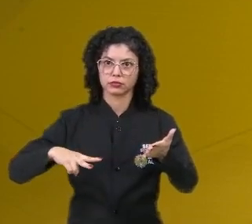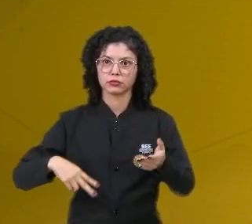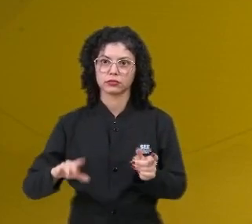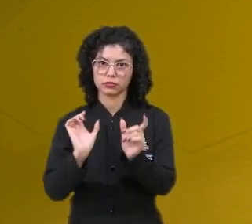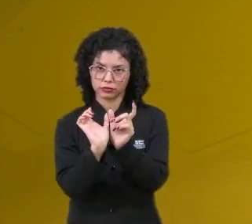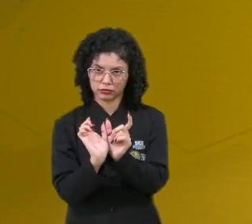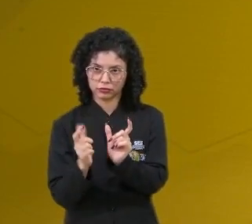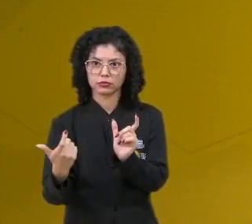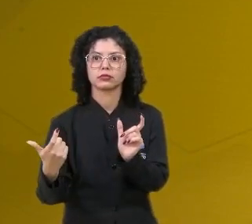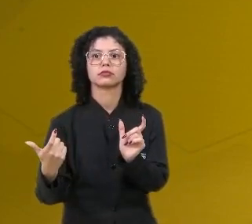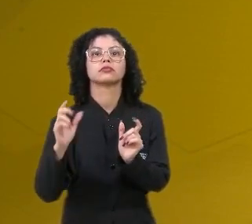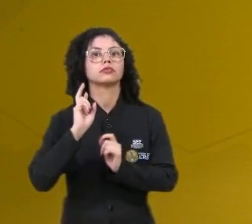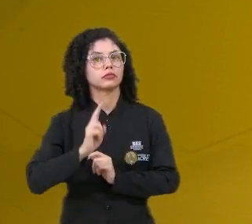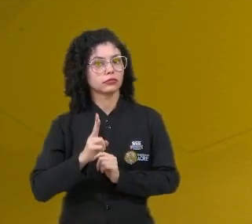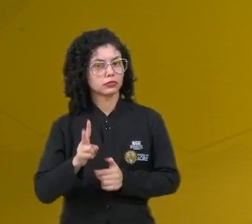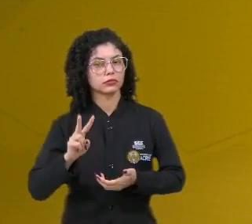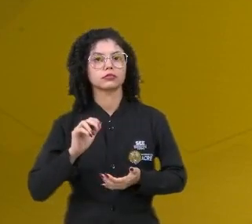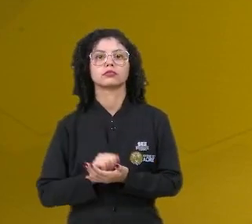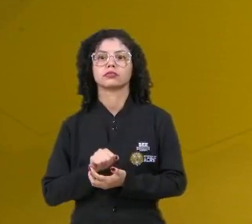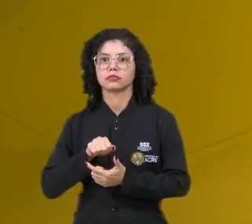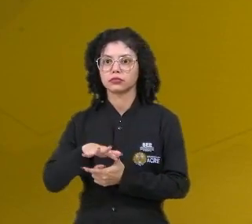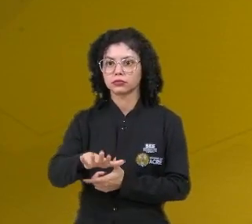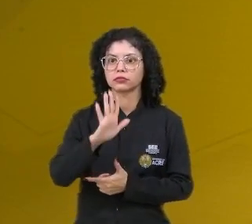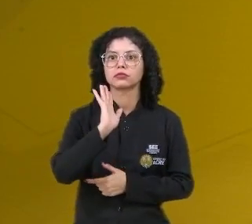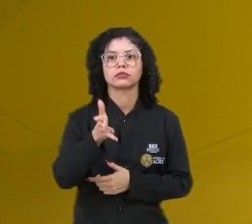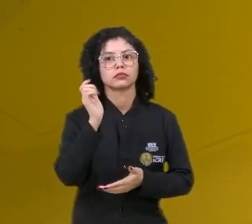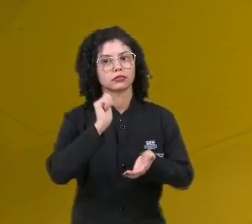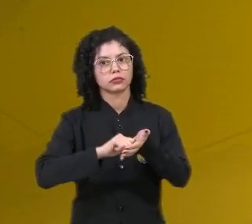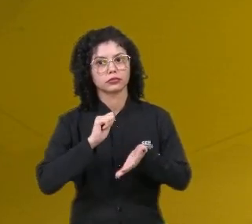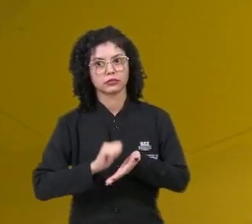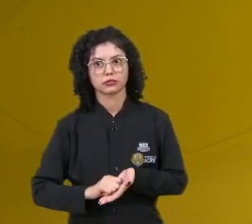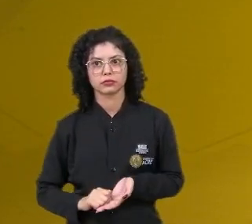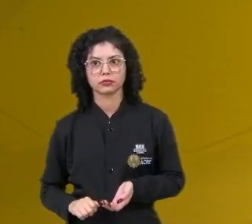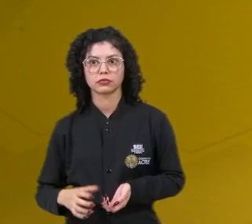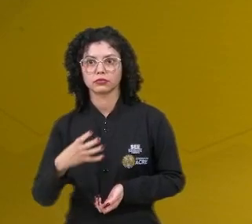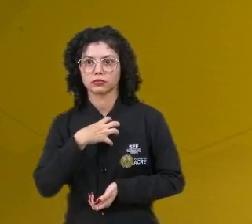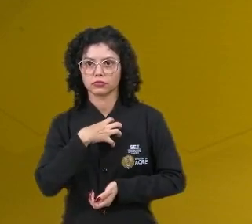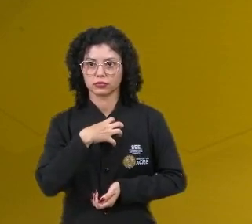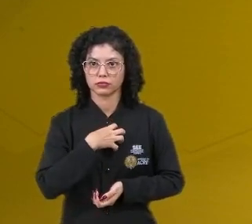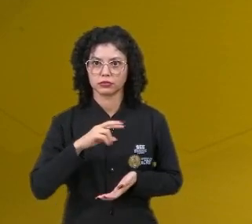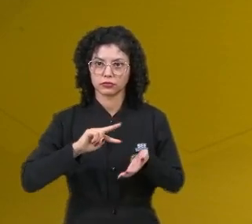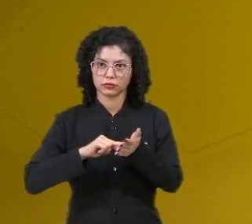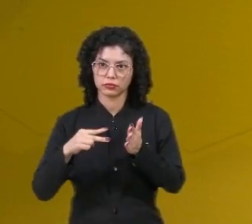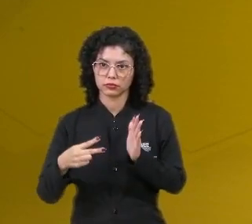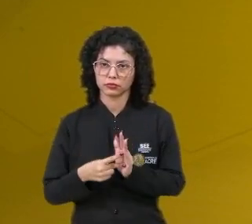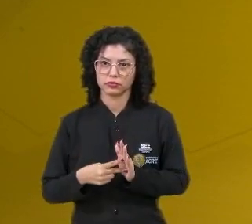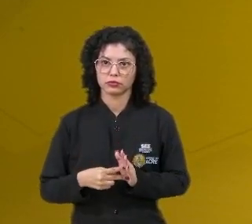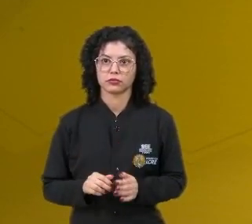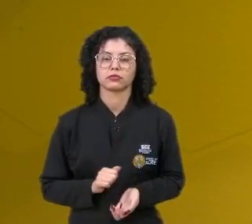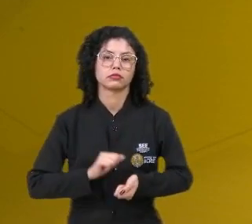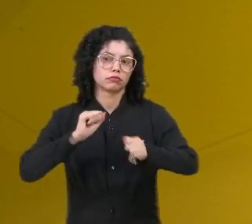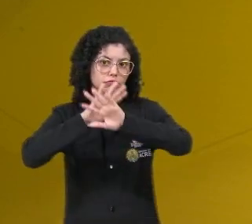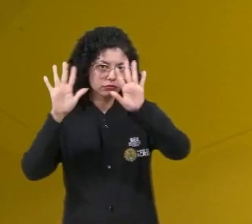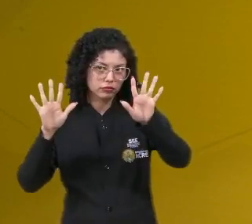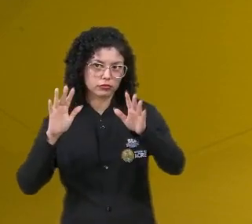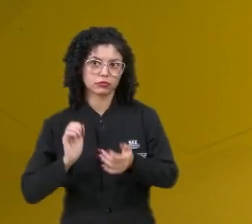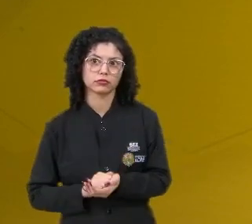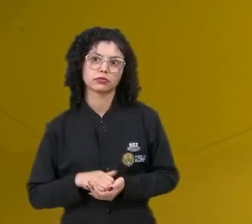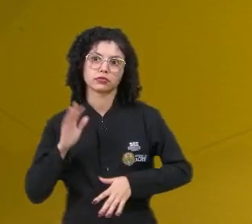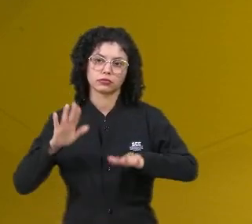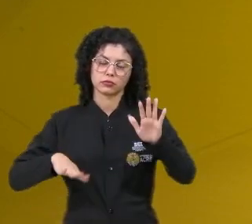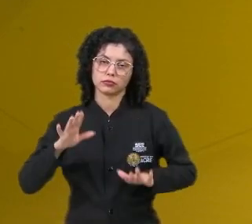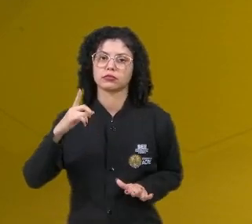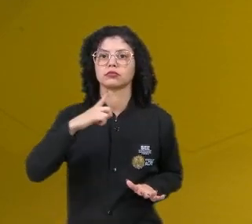semântica então toda vez que aparecer semântica já escreve escreve lá do lado sentido significado e claro muitas